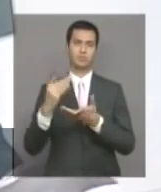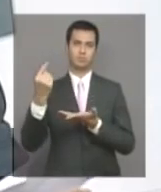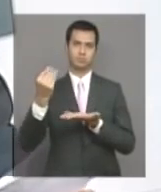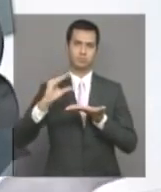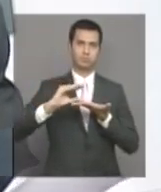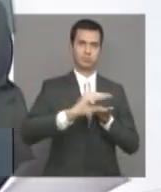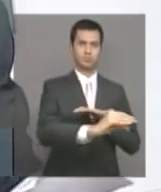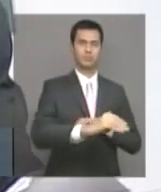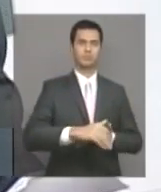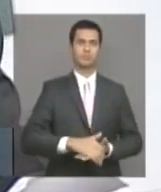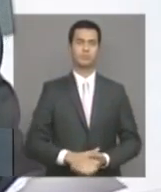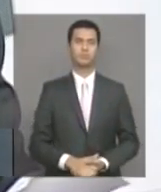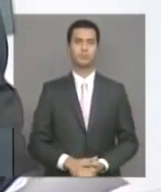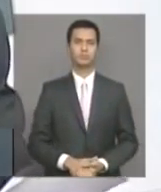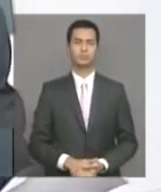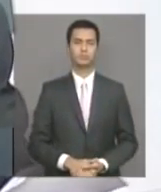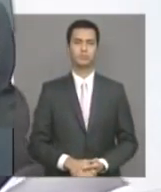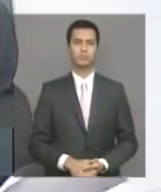Moradias ainda melhores.